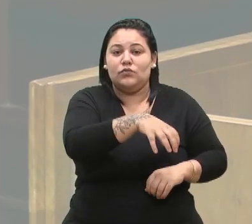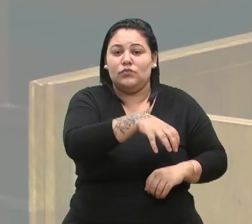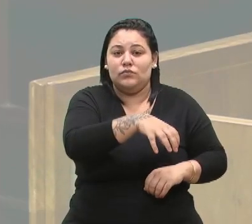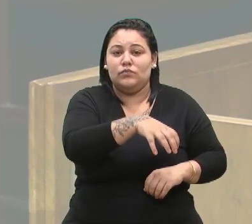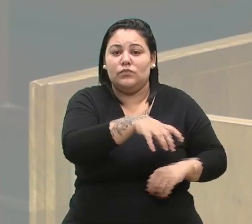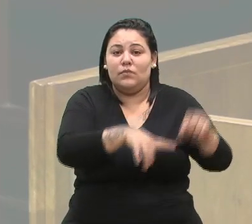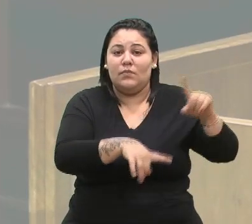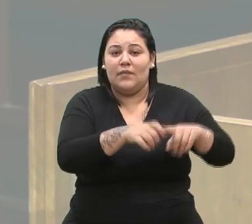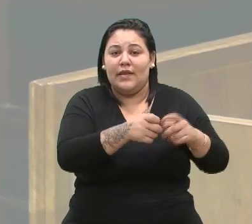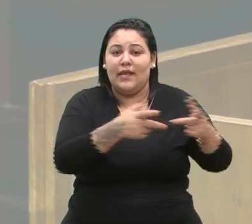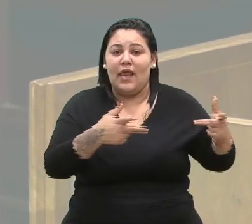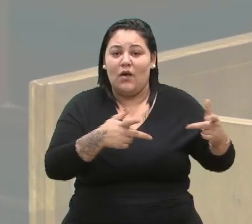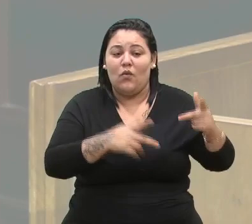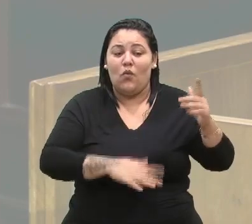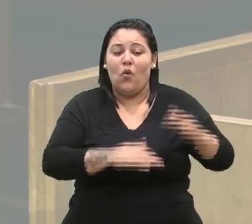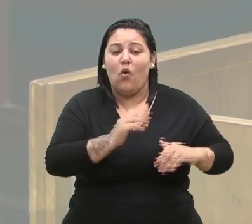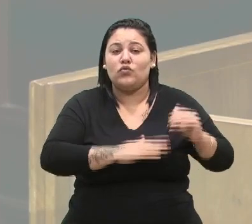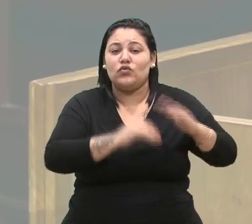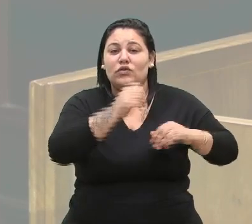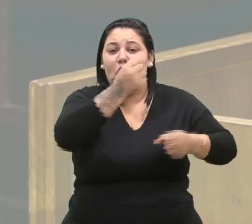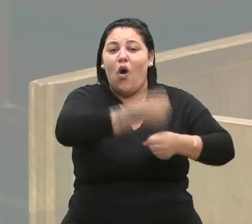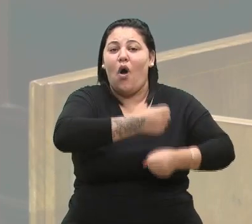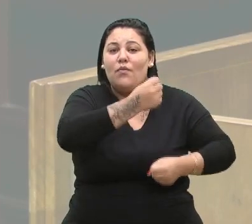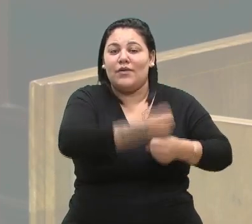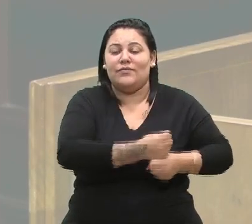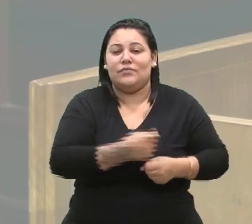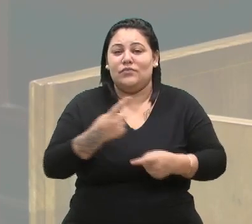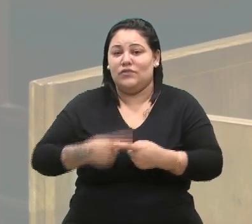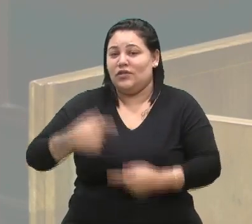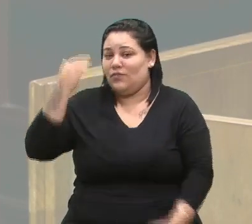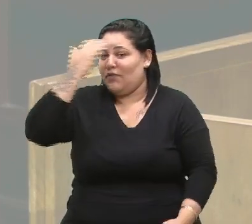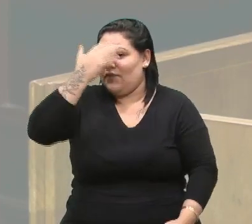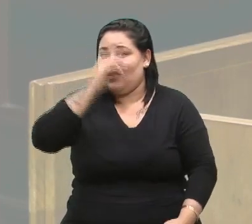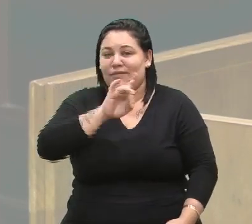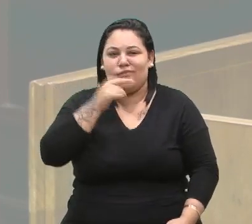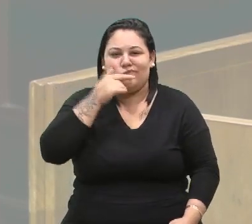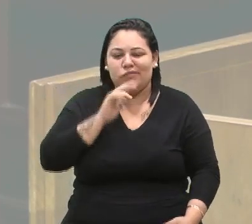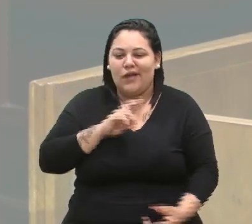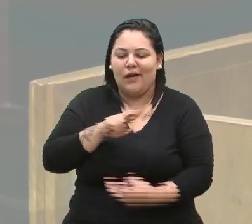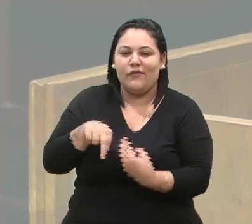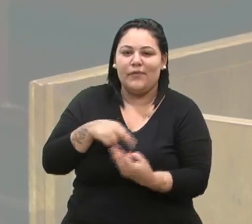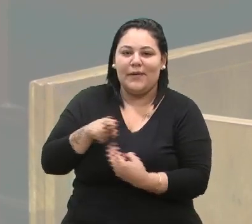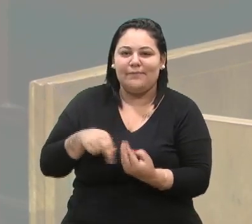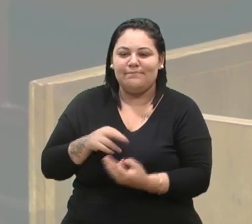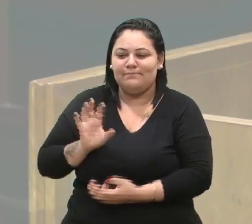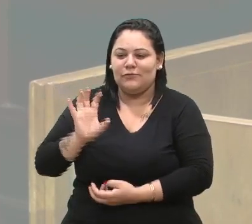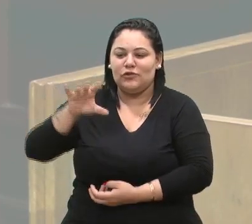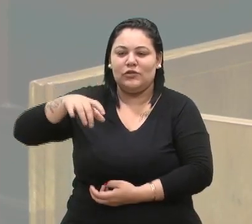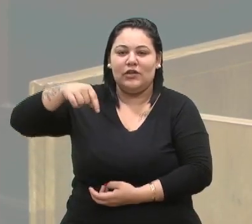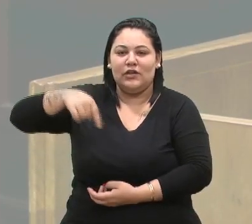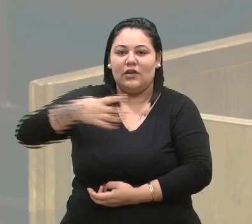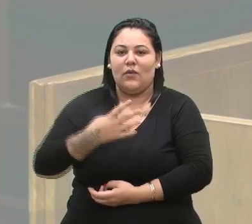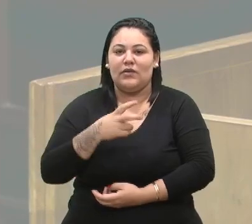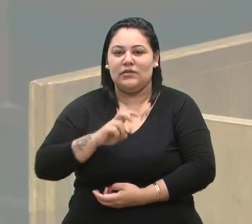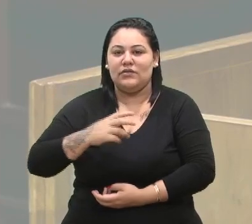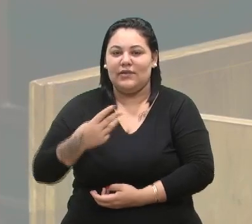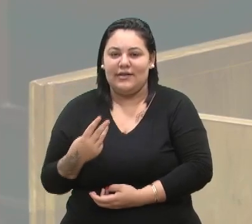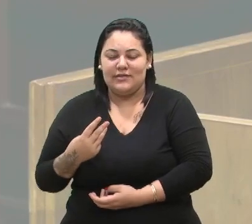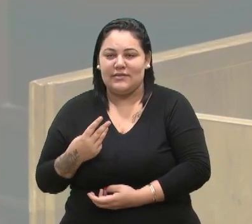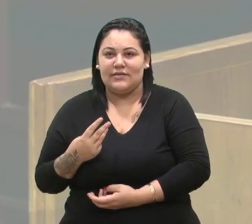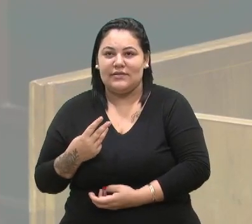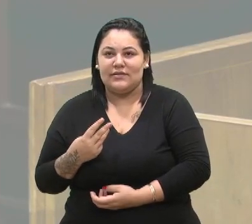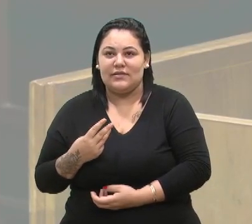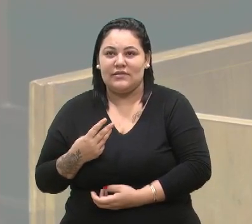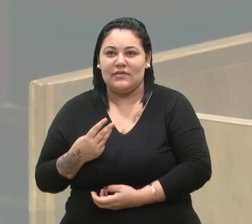prefeito, porque não conseguíamos reformar aquele pavilhão na 453